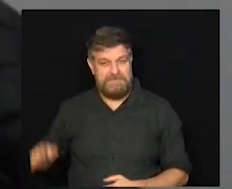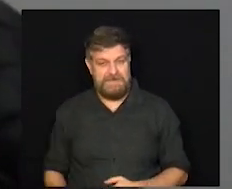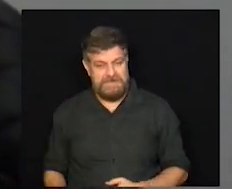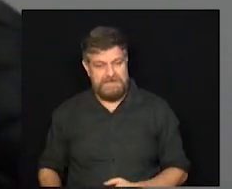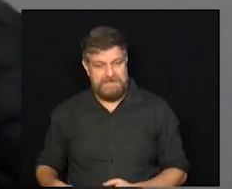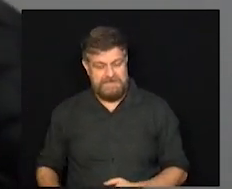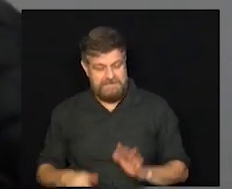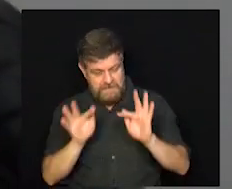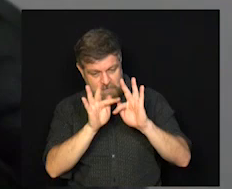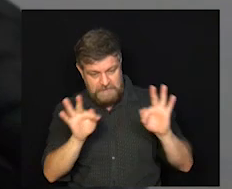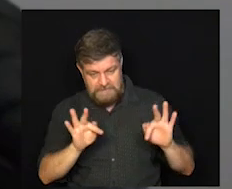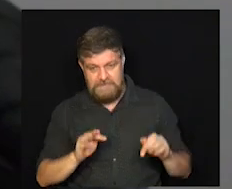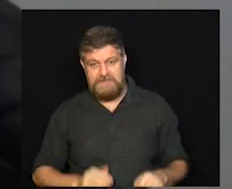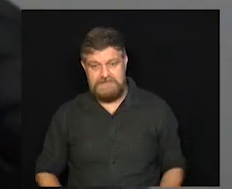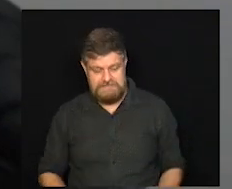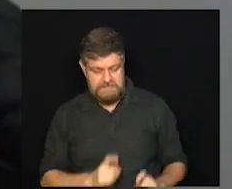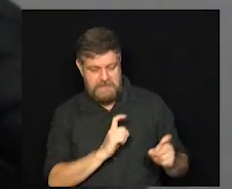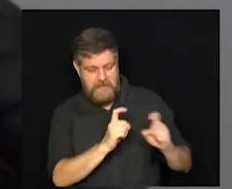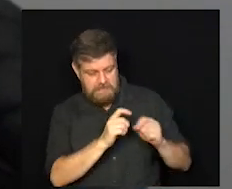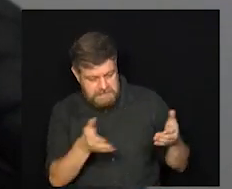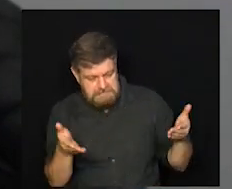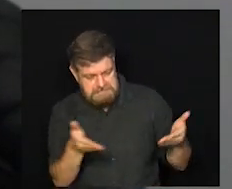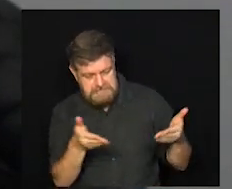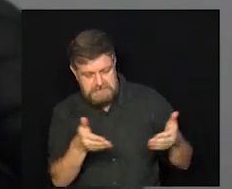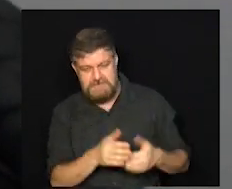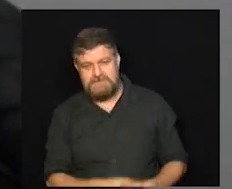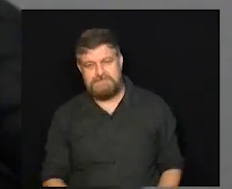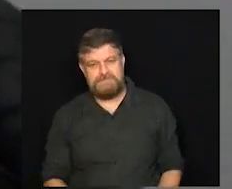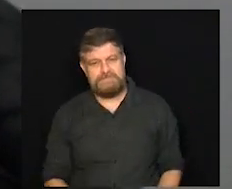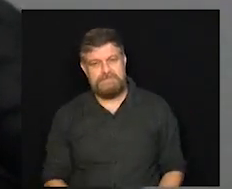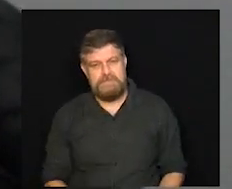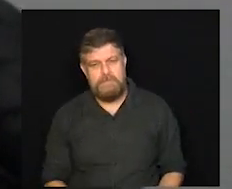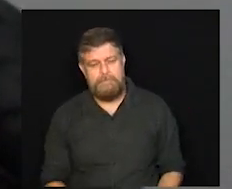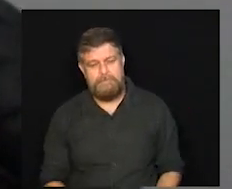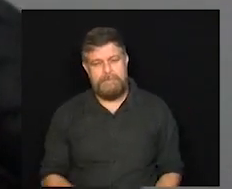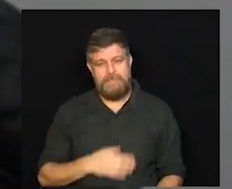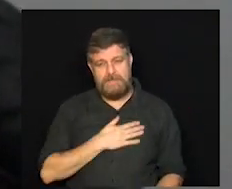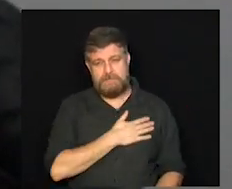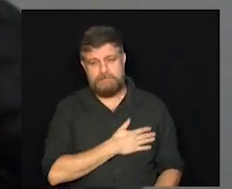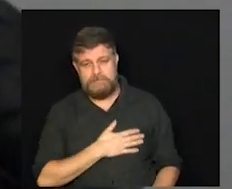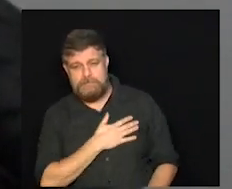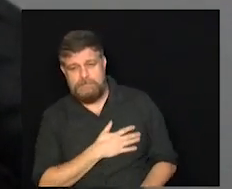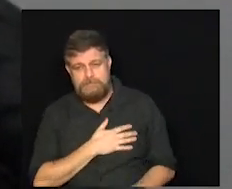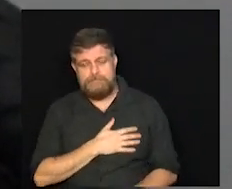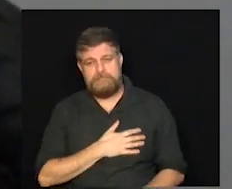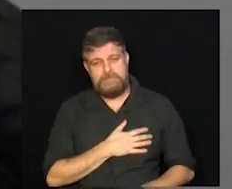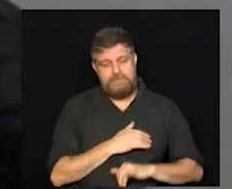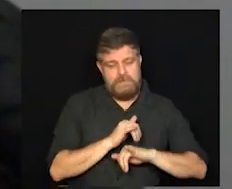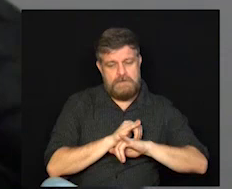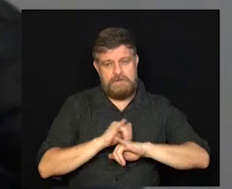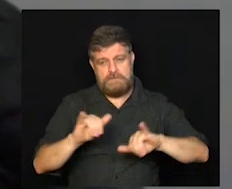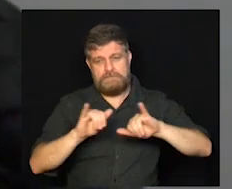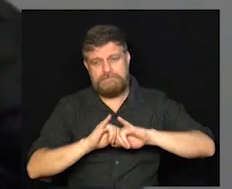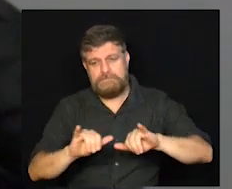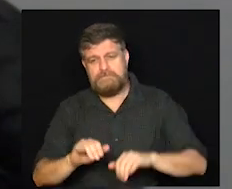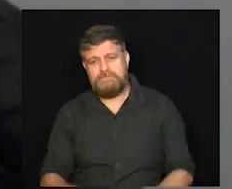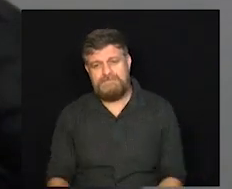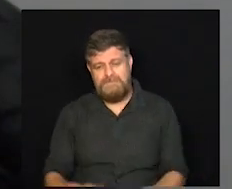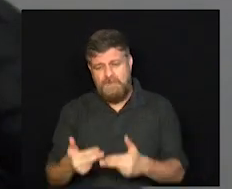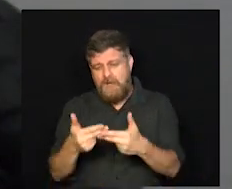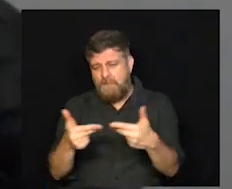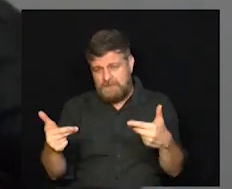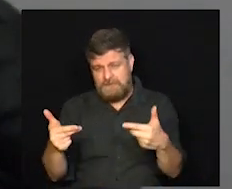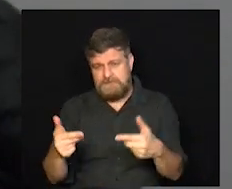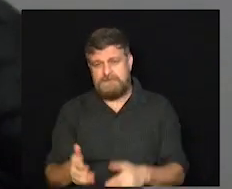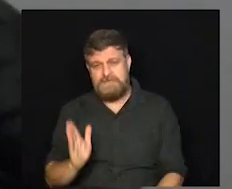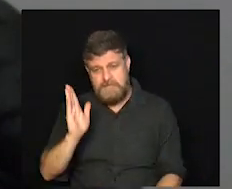movimentação. O que eu gostaria de salientar, muitas coisas foram muito bem